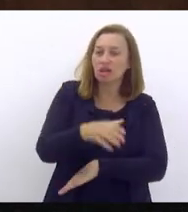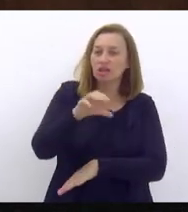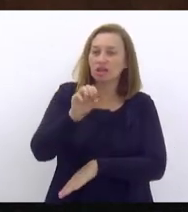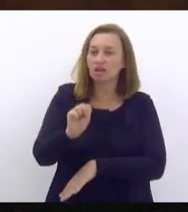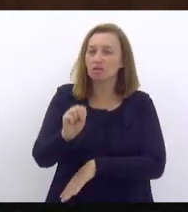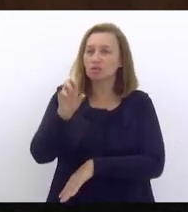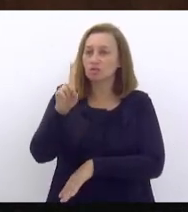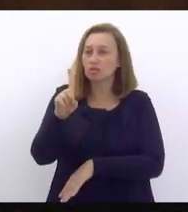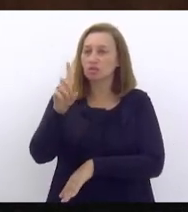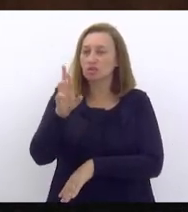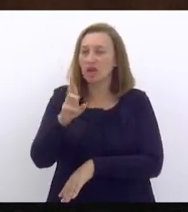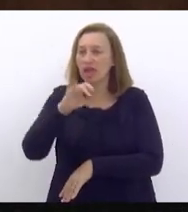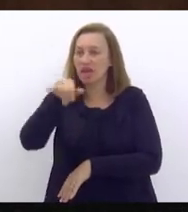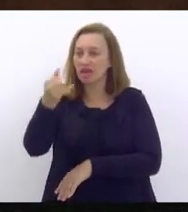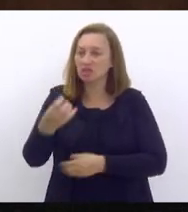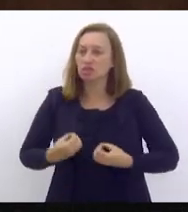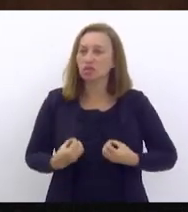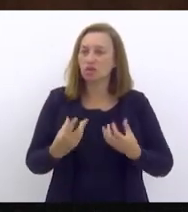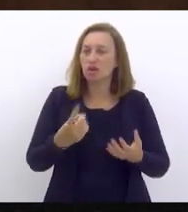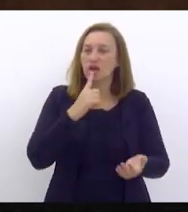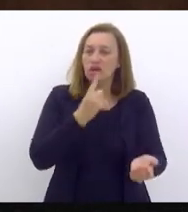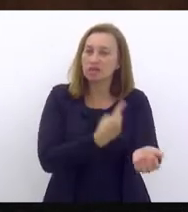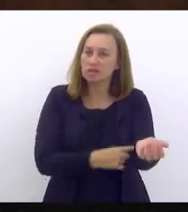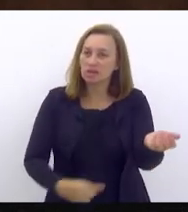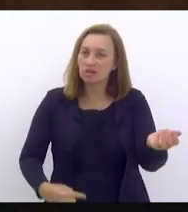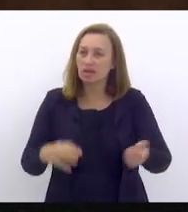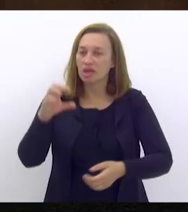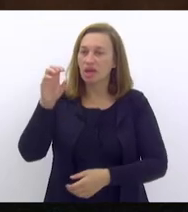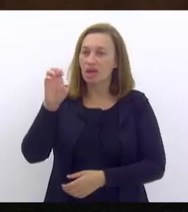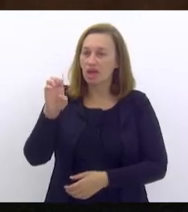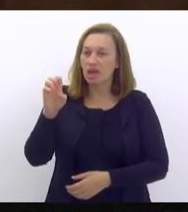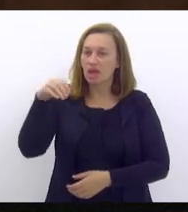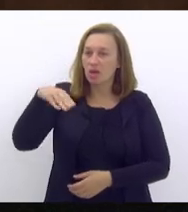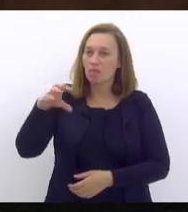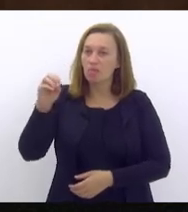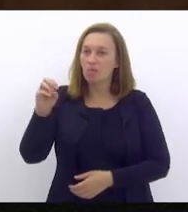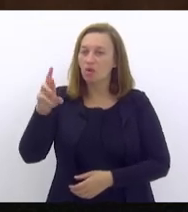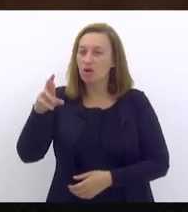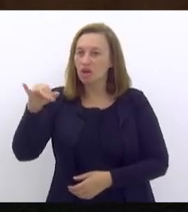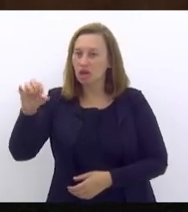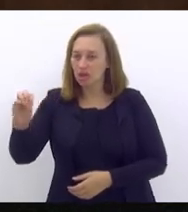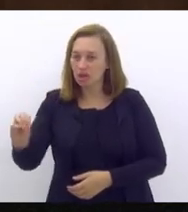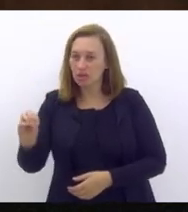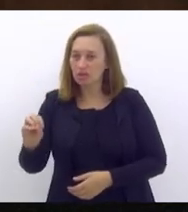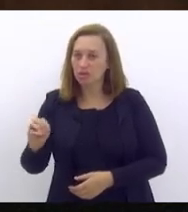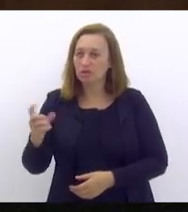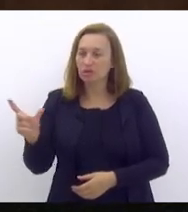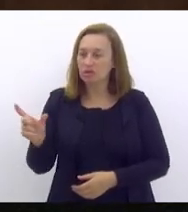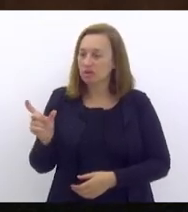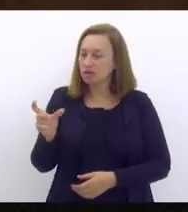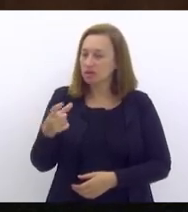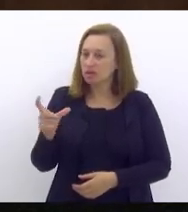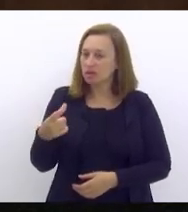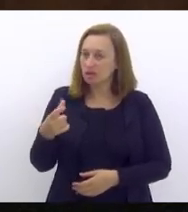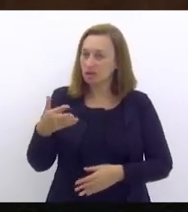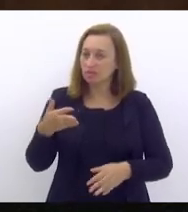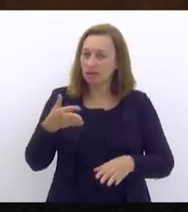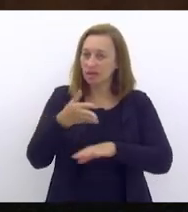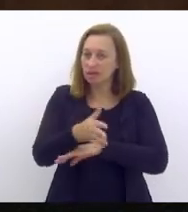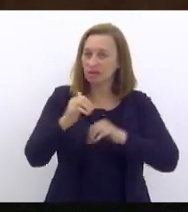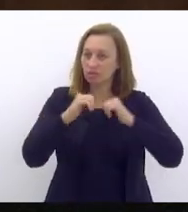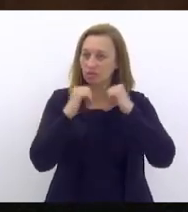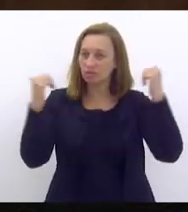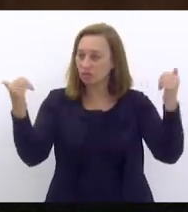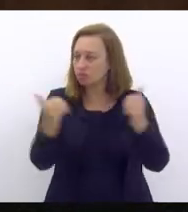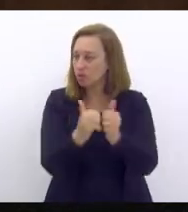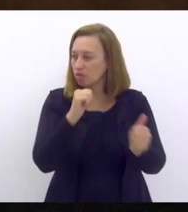forem tirar, doar o sangue no Hemorrio, vai ganhar o ingresso e uma camisa, essa